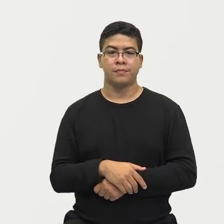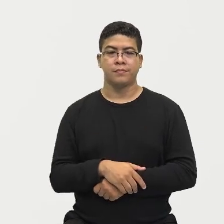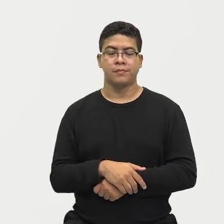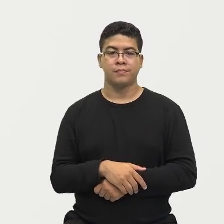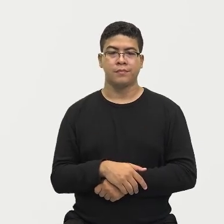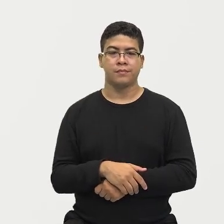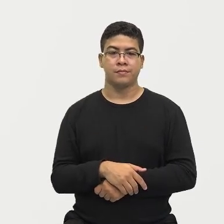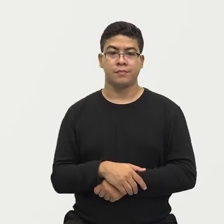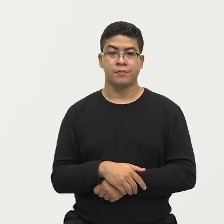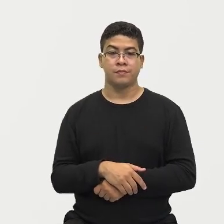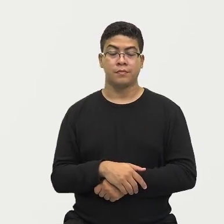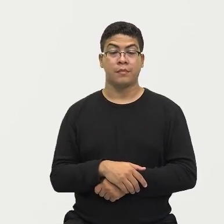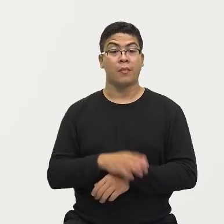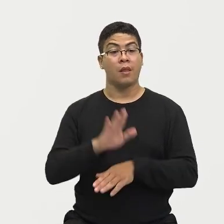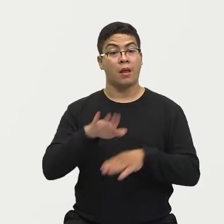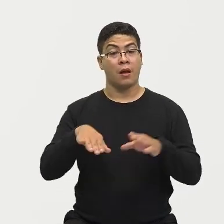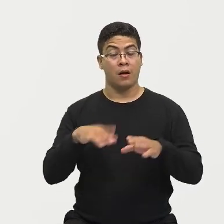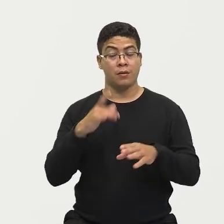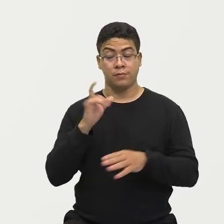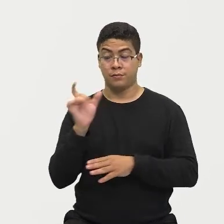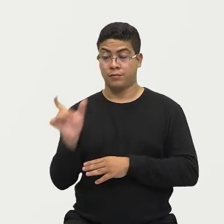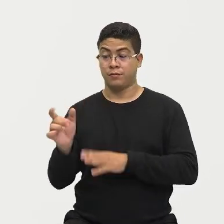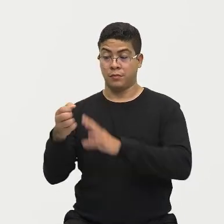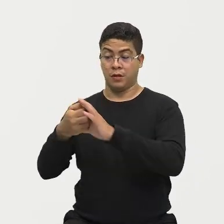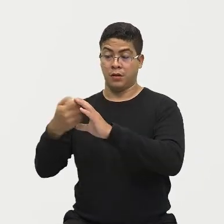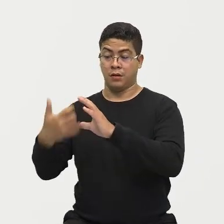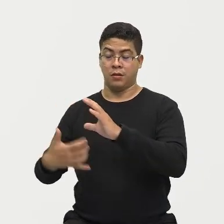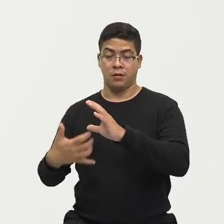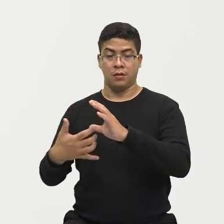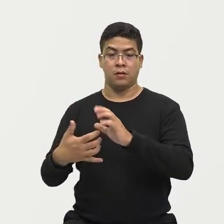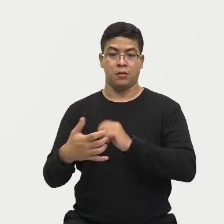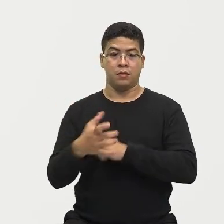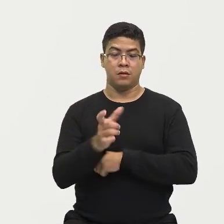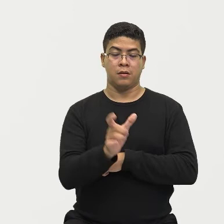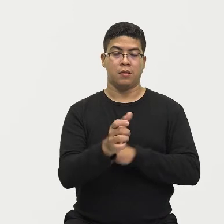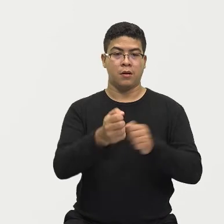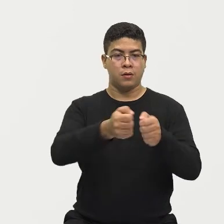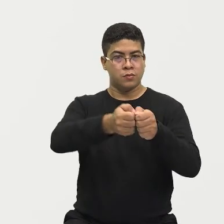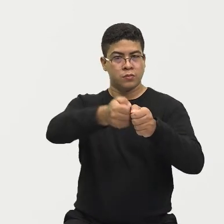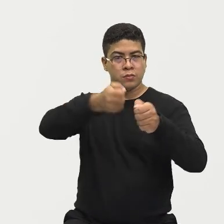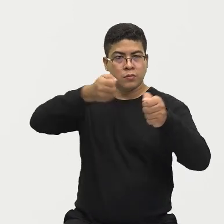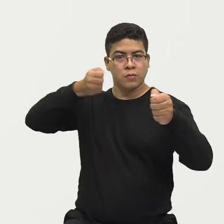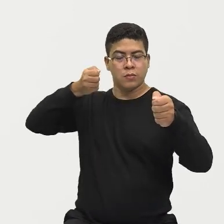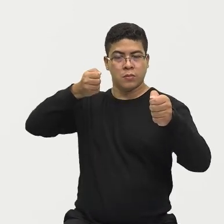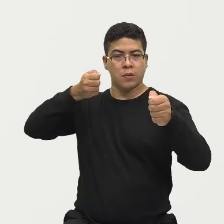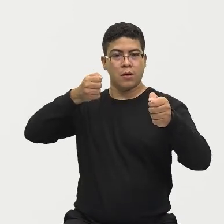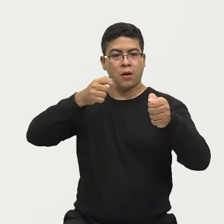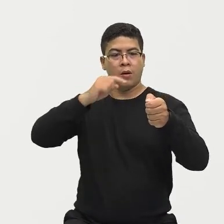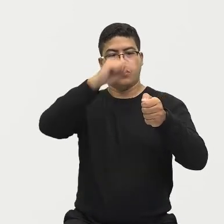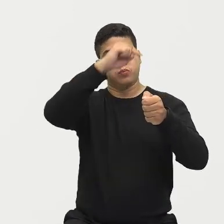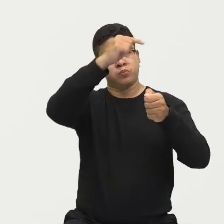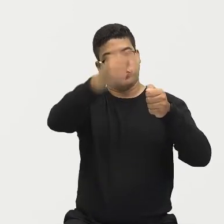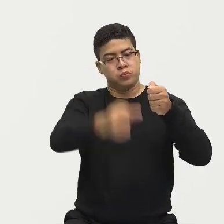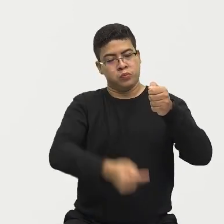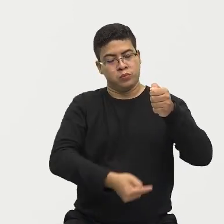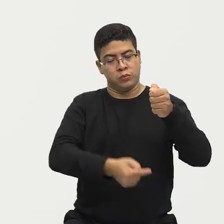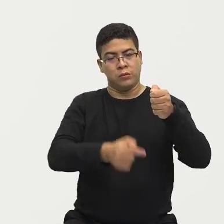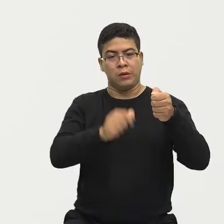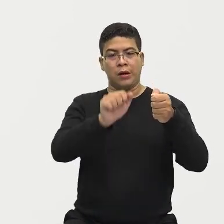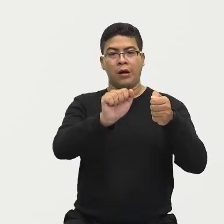Olha só, a característica mais o nome, ó. Resistente arco. É um arco. Qual é a característica do